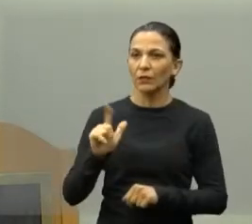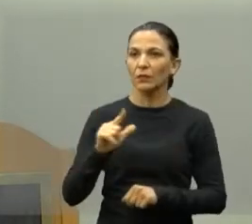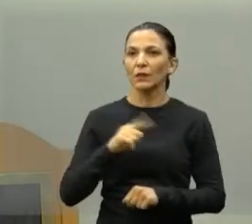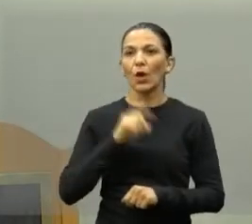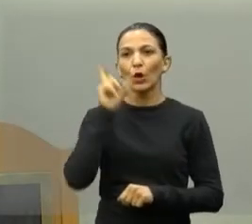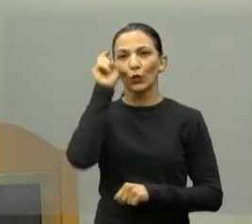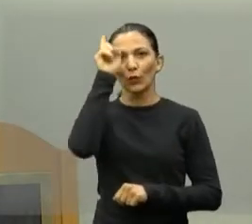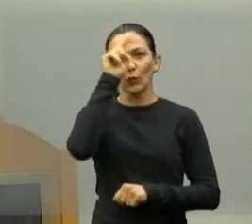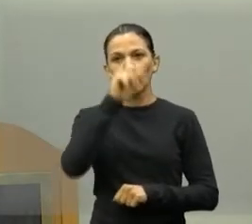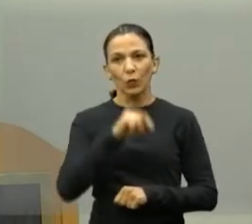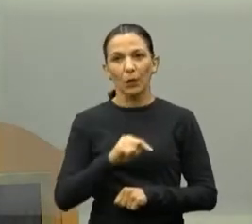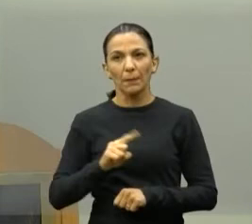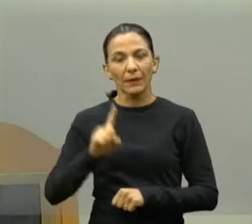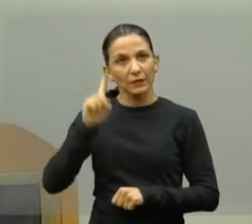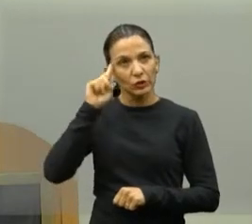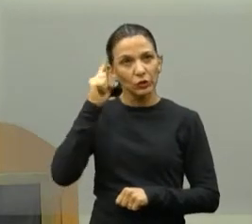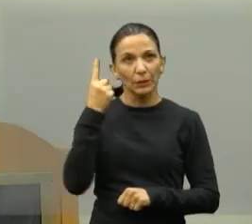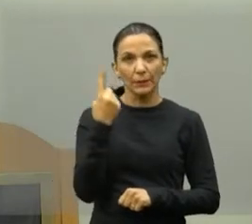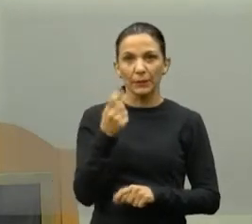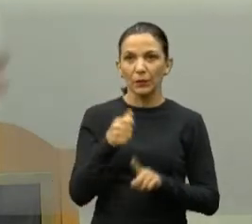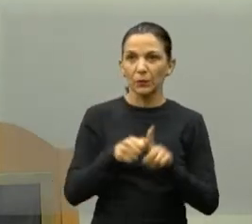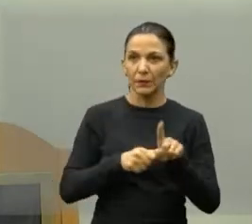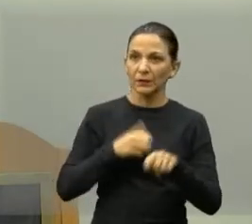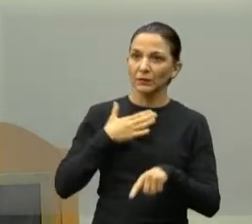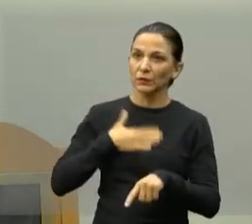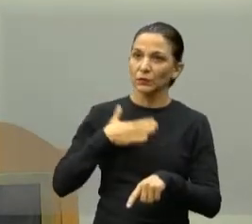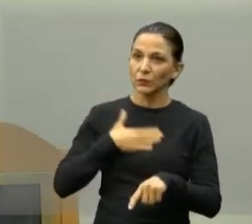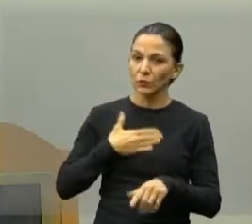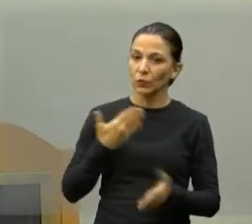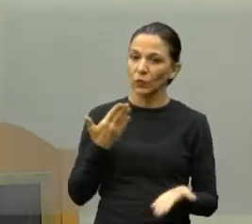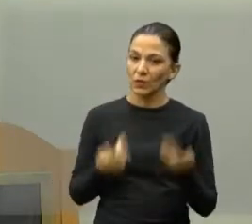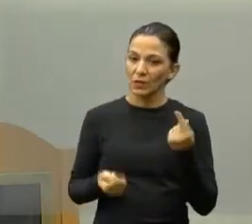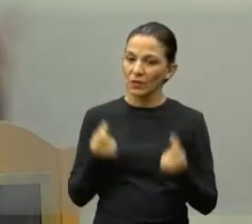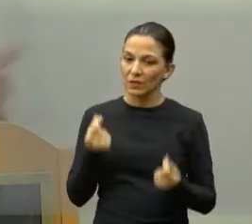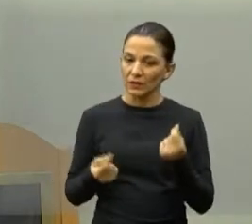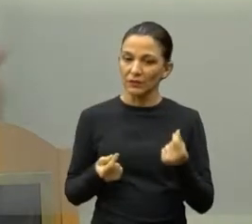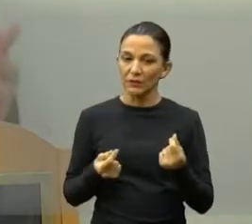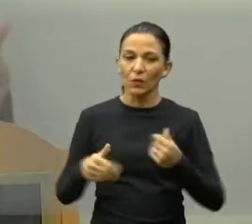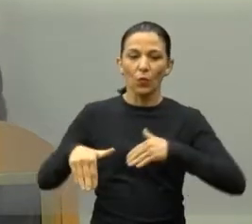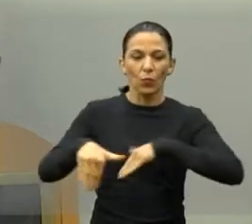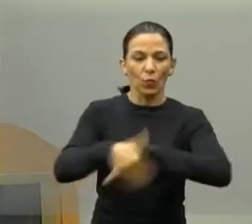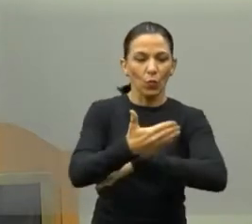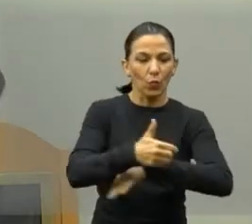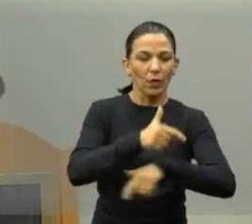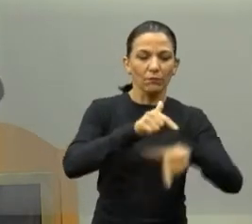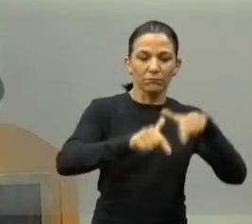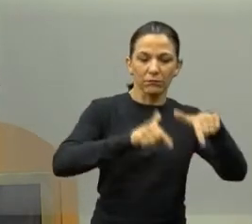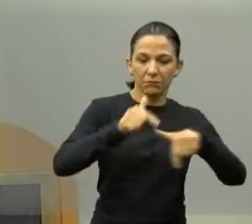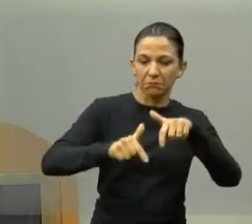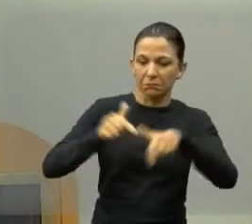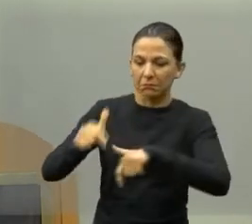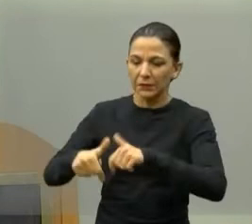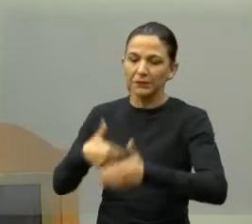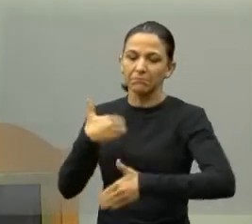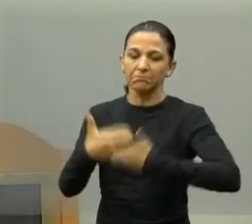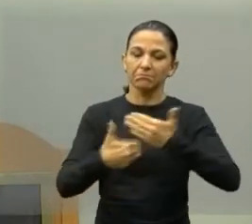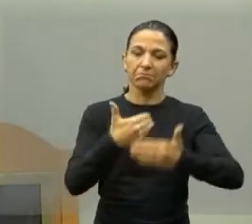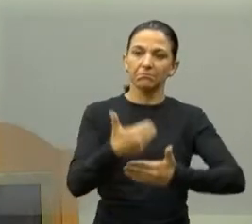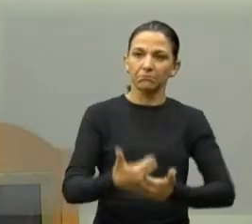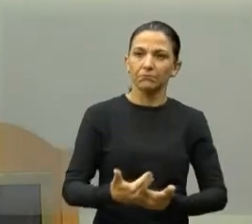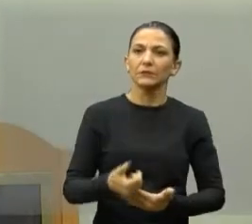teve a dificuldade mas que a partir do dia primeiro as empresas que ganharam a licitação bom estar nas ruas e a gente vai cobrar